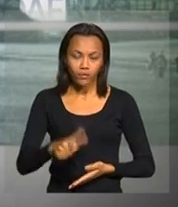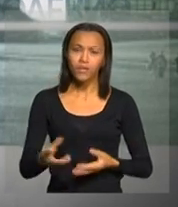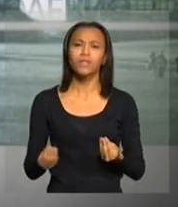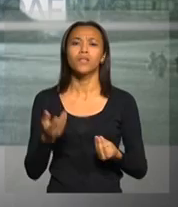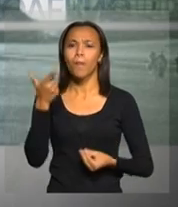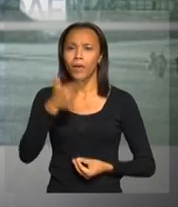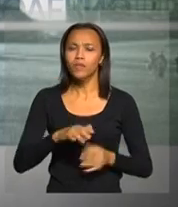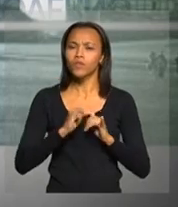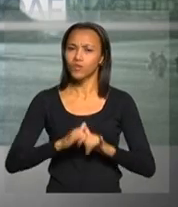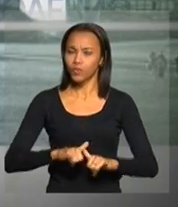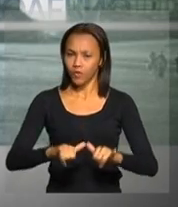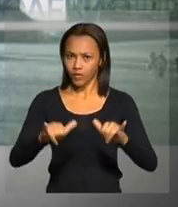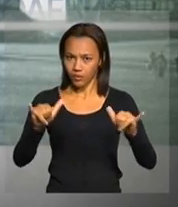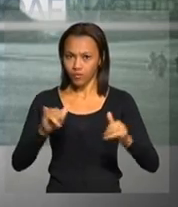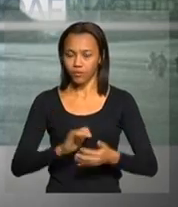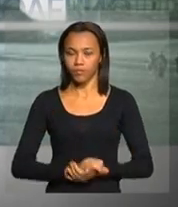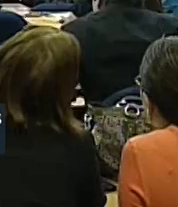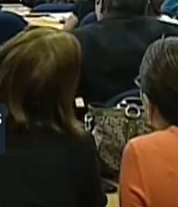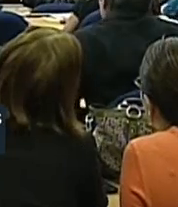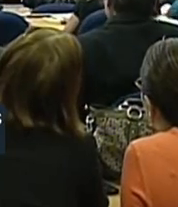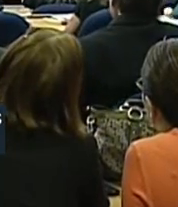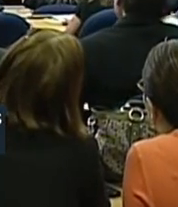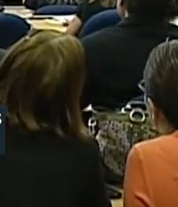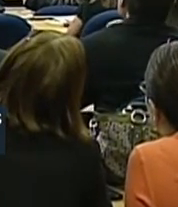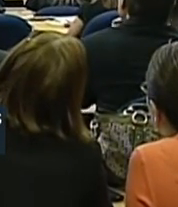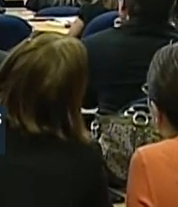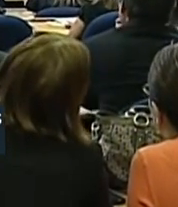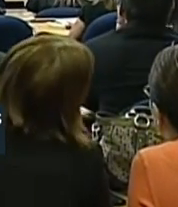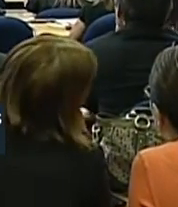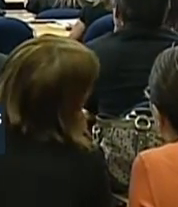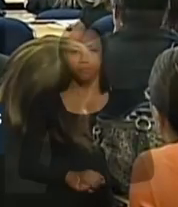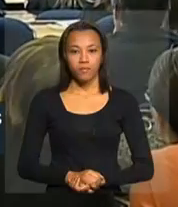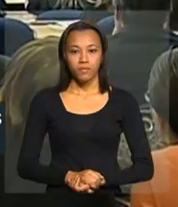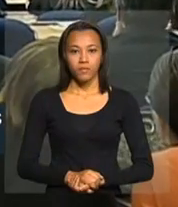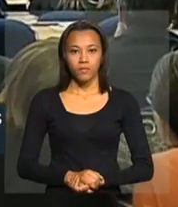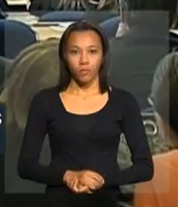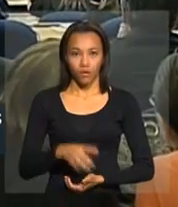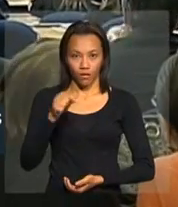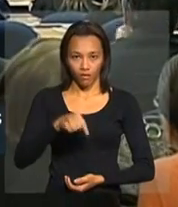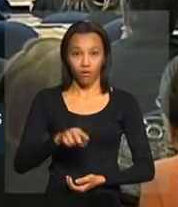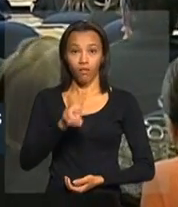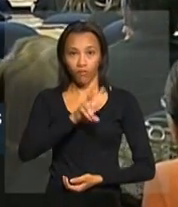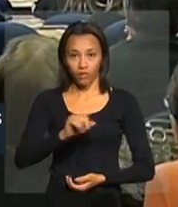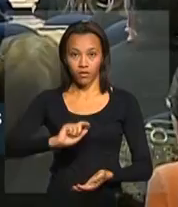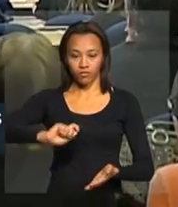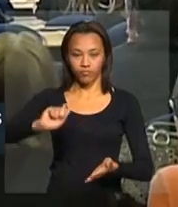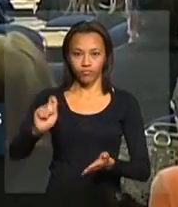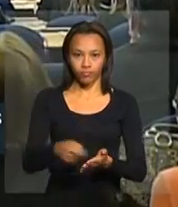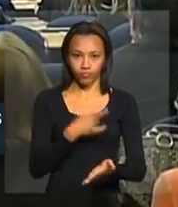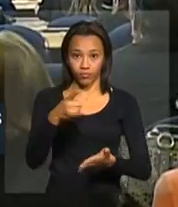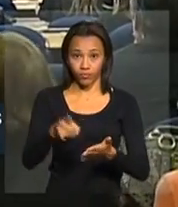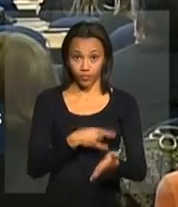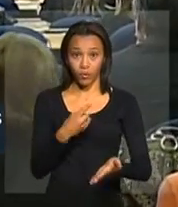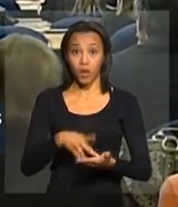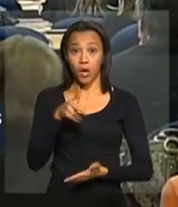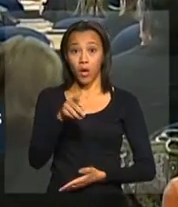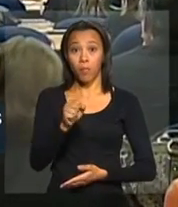a reapresentação do anúncio. Neste momento, será assinada a